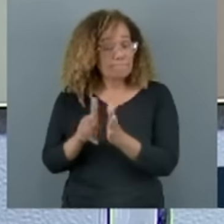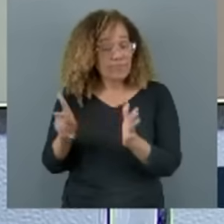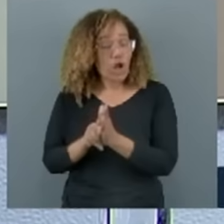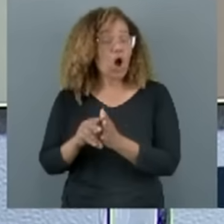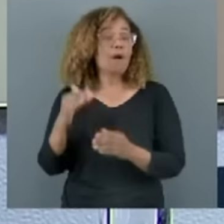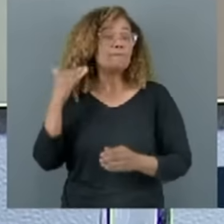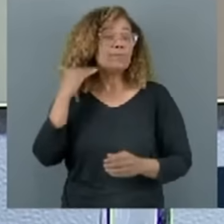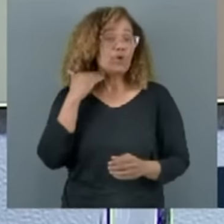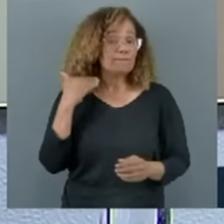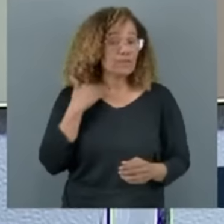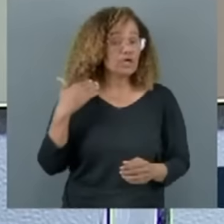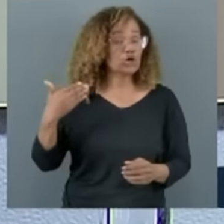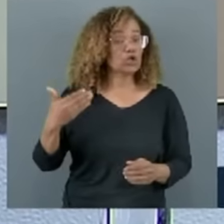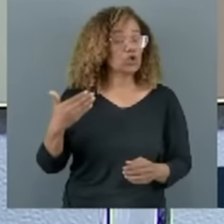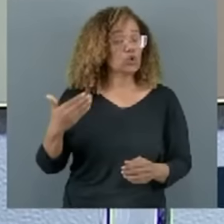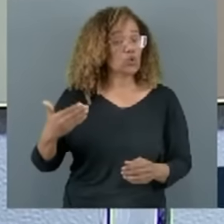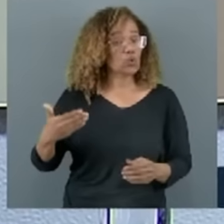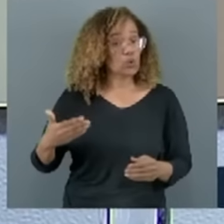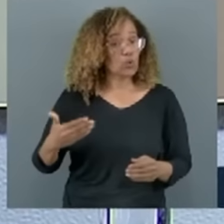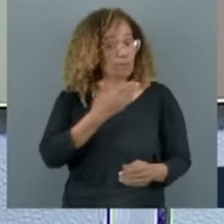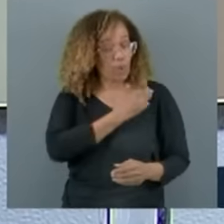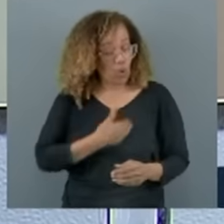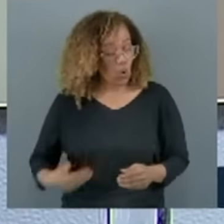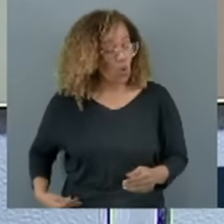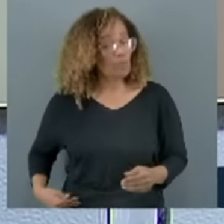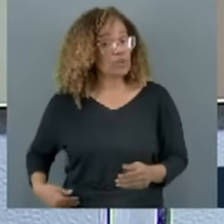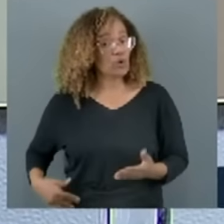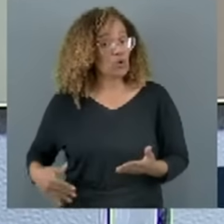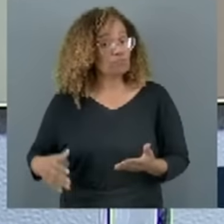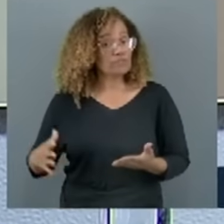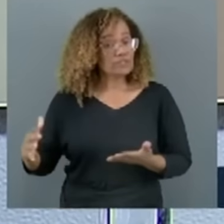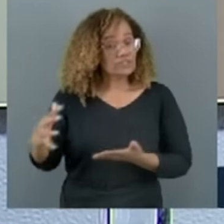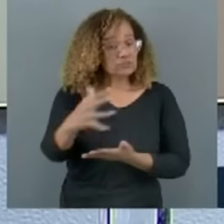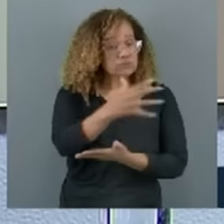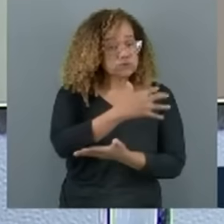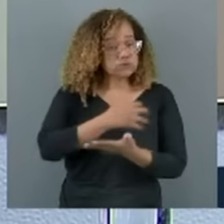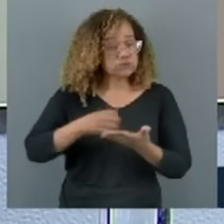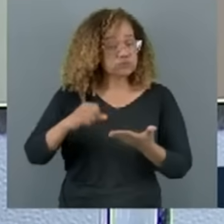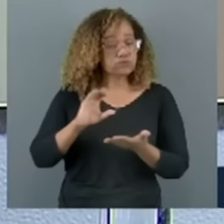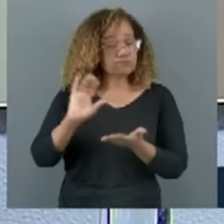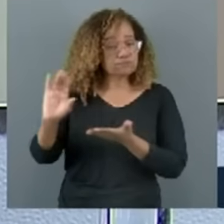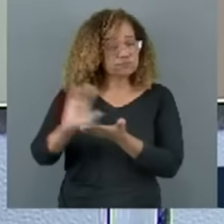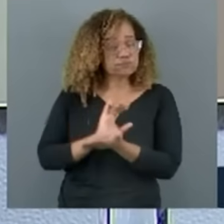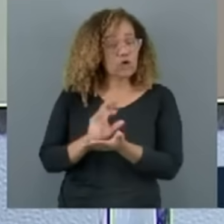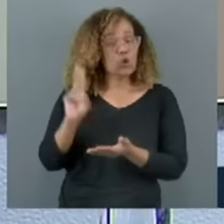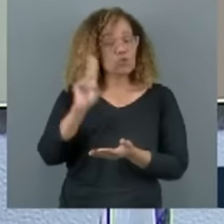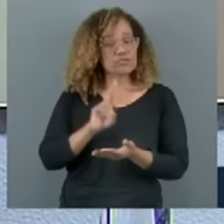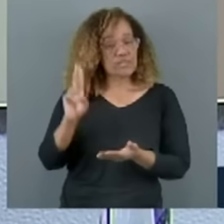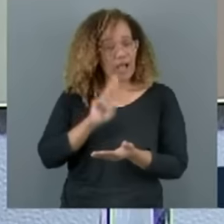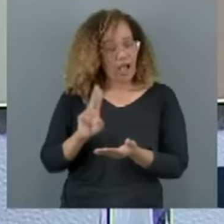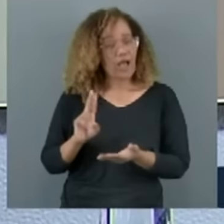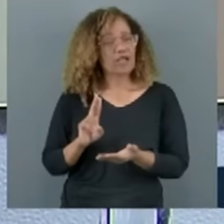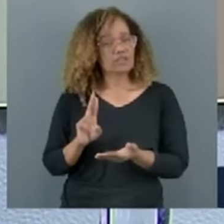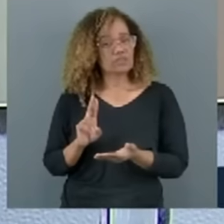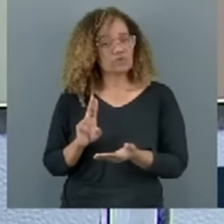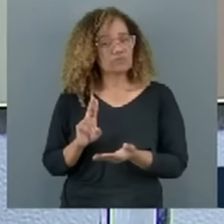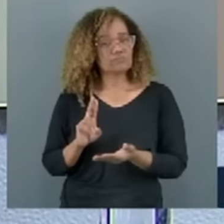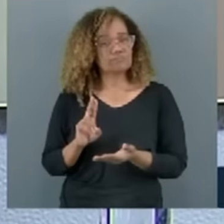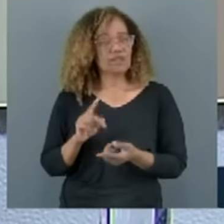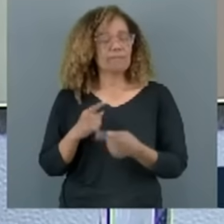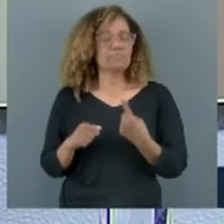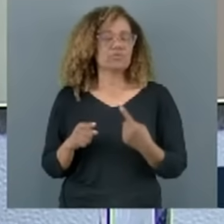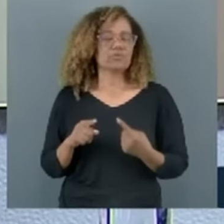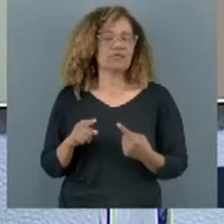público, com recursos que foram captados para serem usados a fundo ganho, porque eu não gosto de